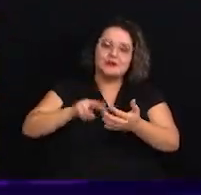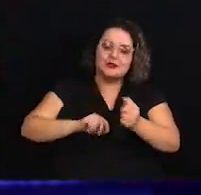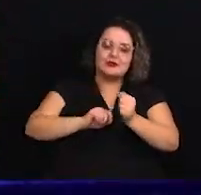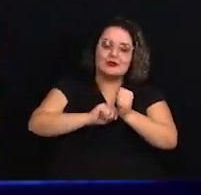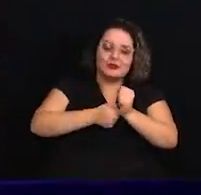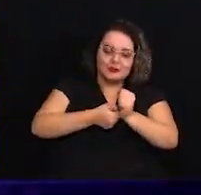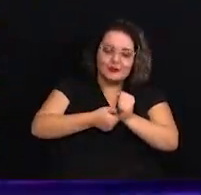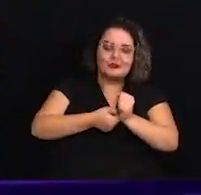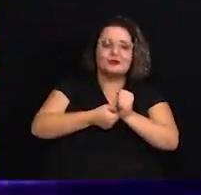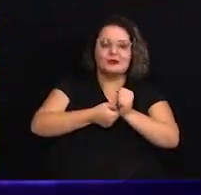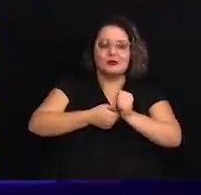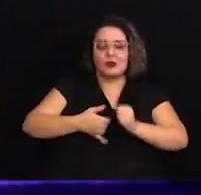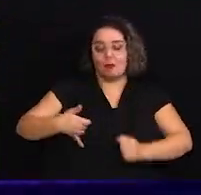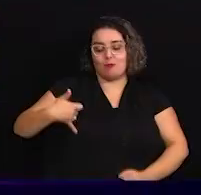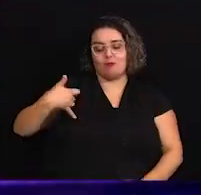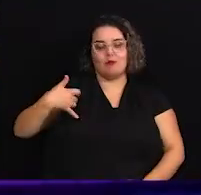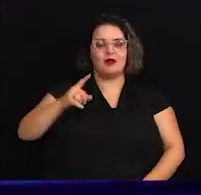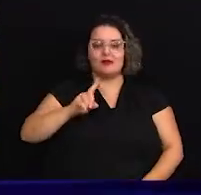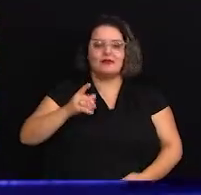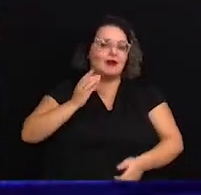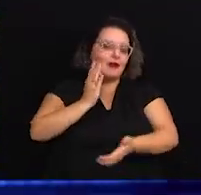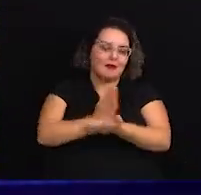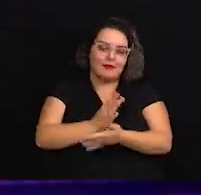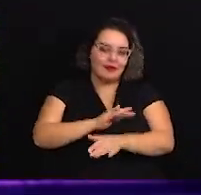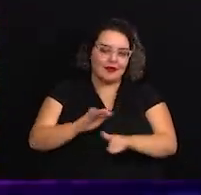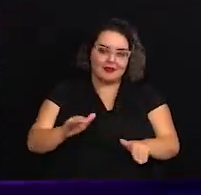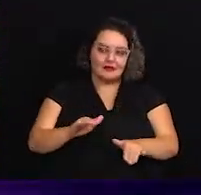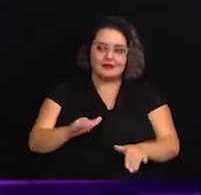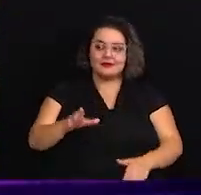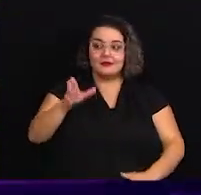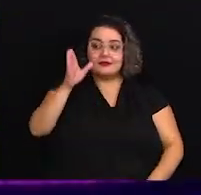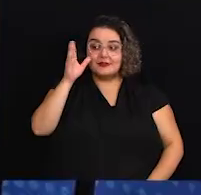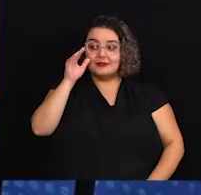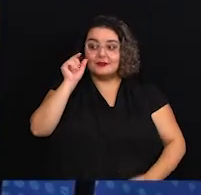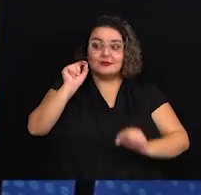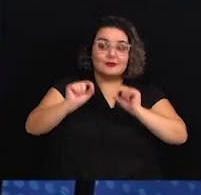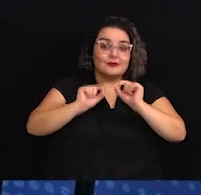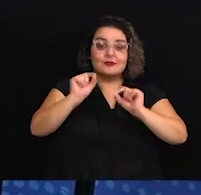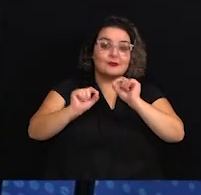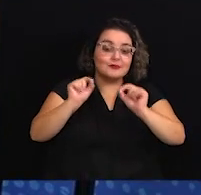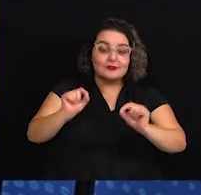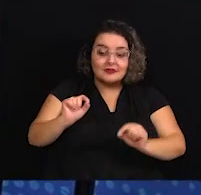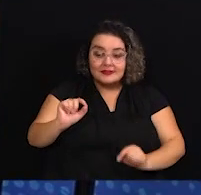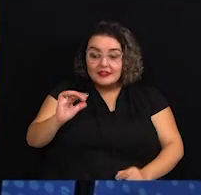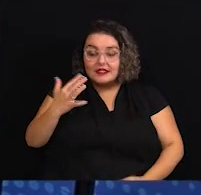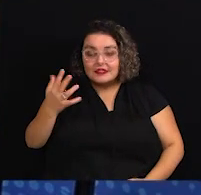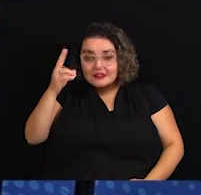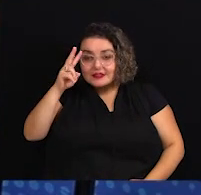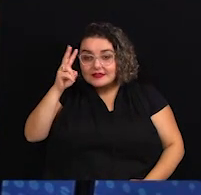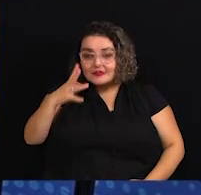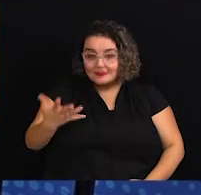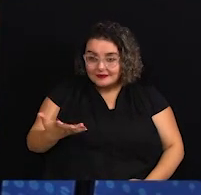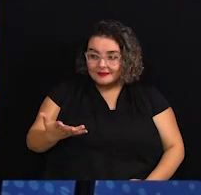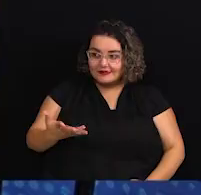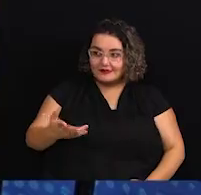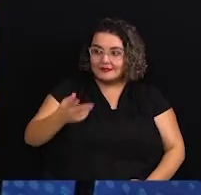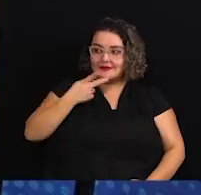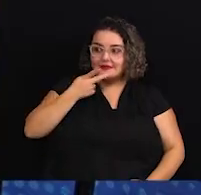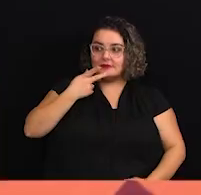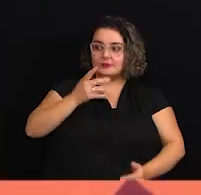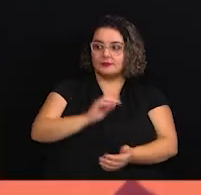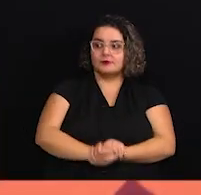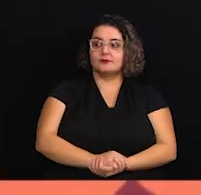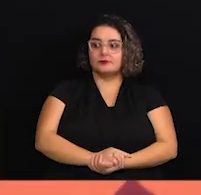Soberbo, que não vai parar no meio do caminho, porque ele fica com a curiosidade do que a próxima história vai